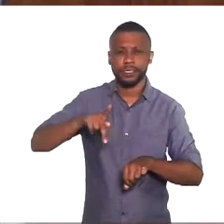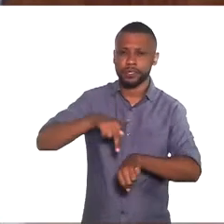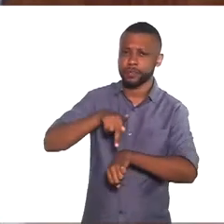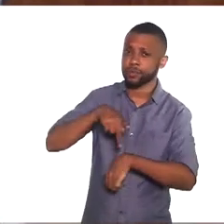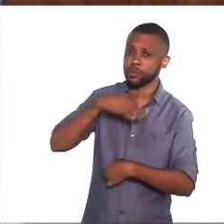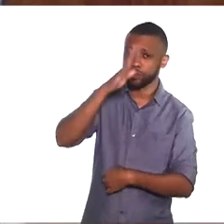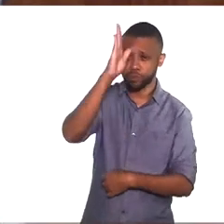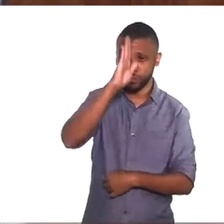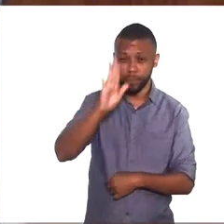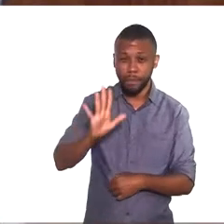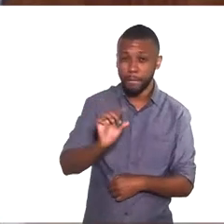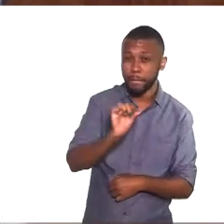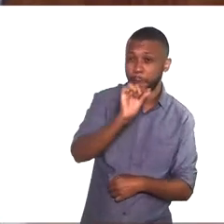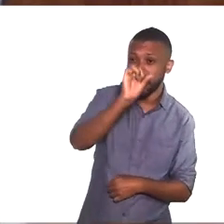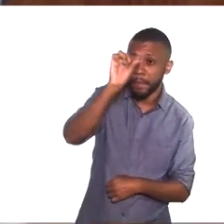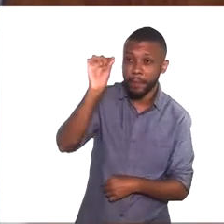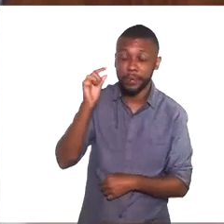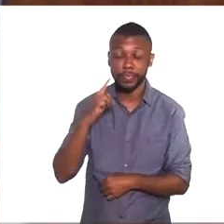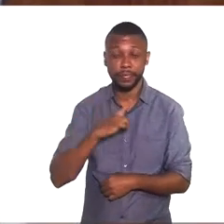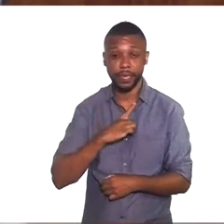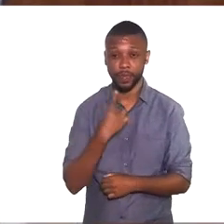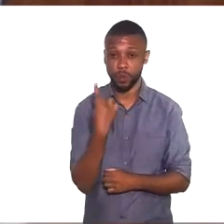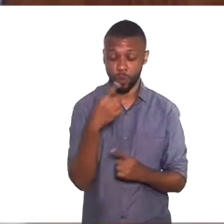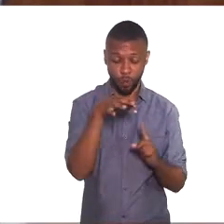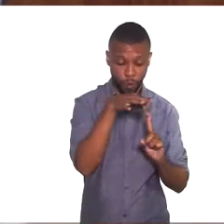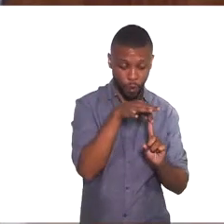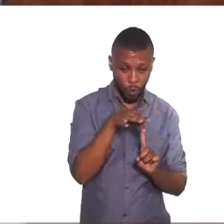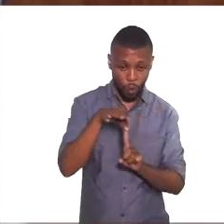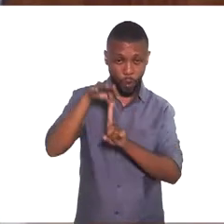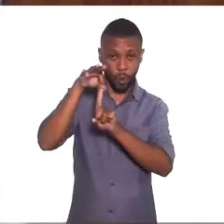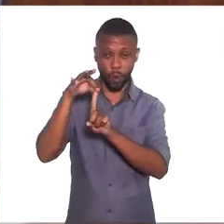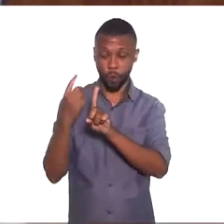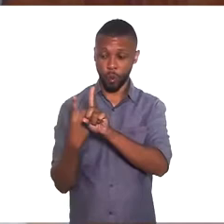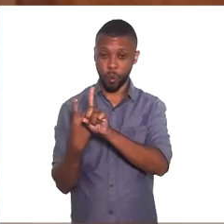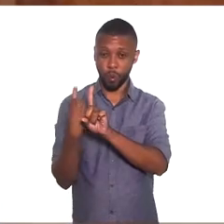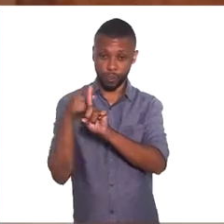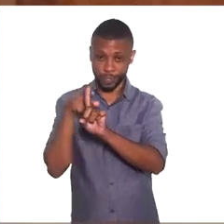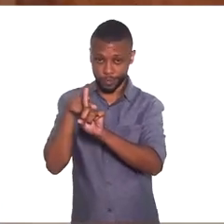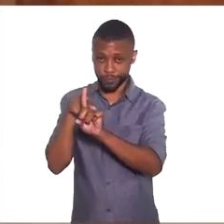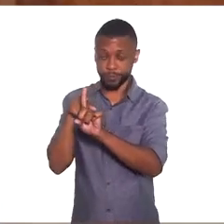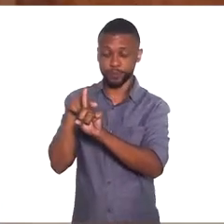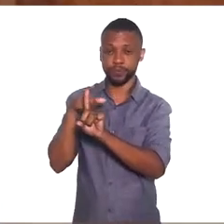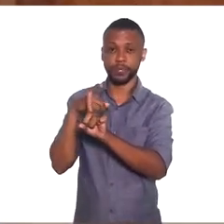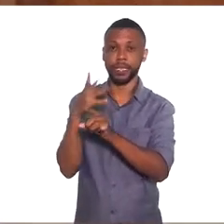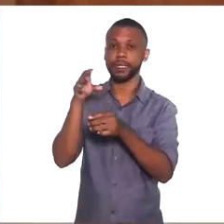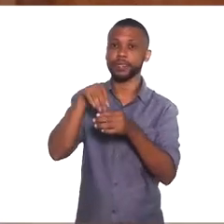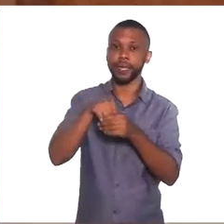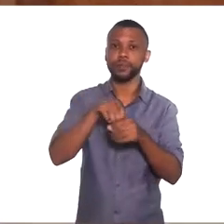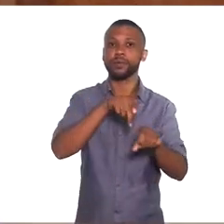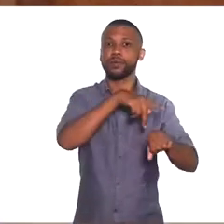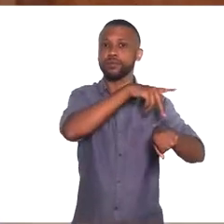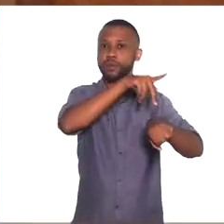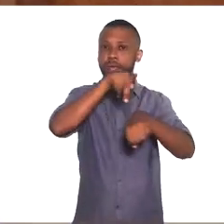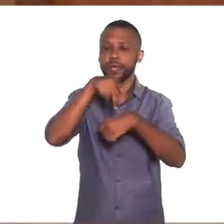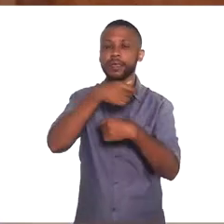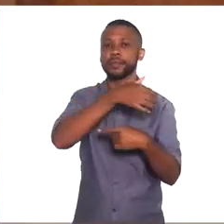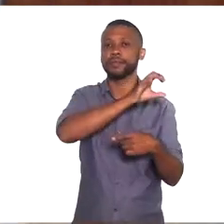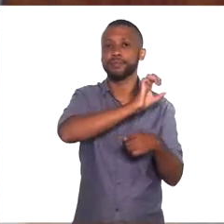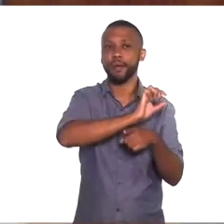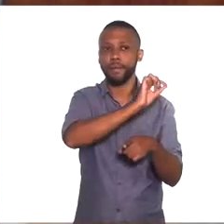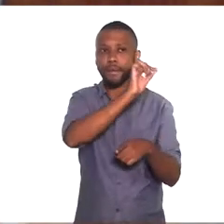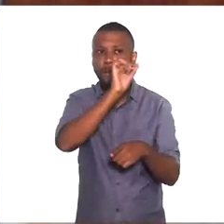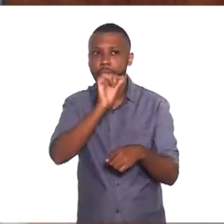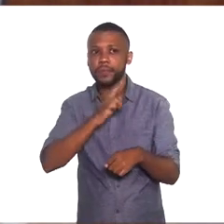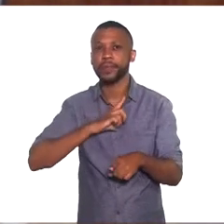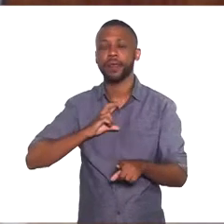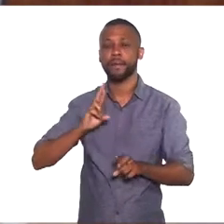é é religião que tem uma liderança única e aí dentro de cada país